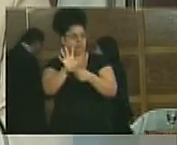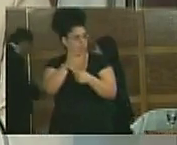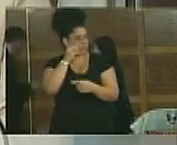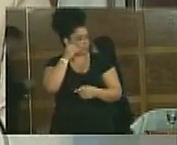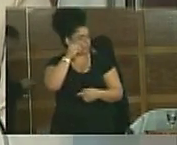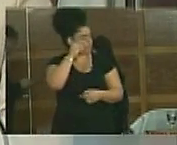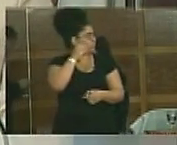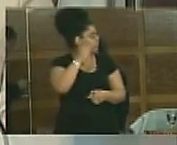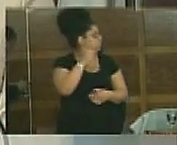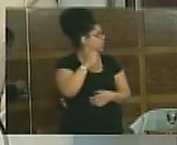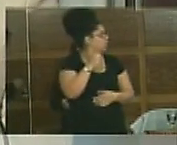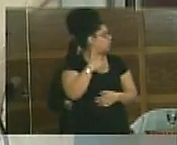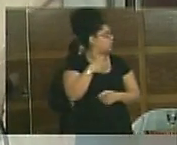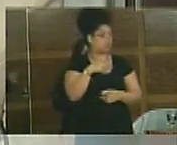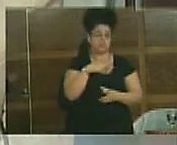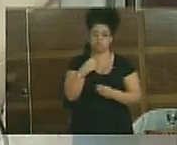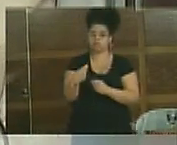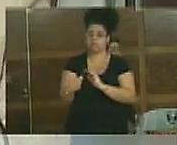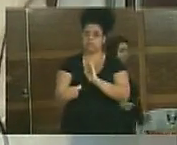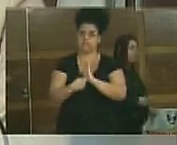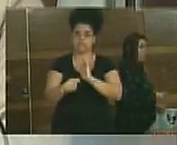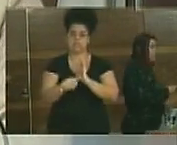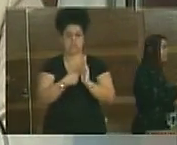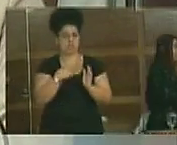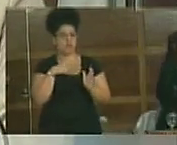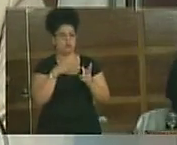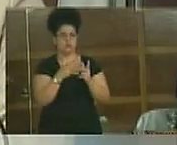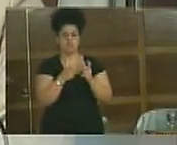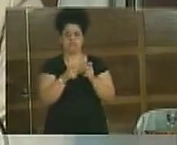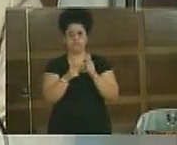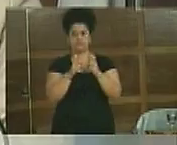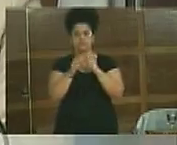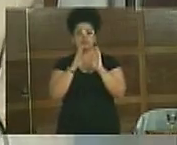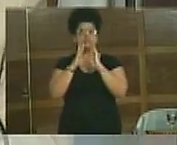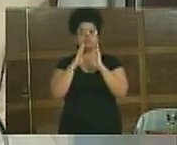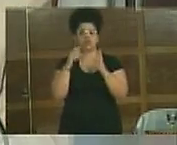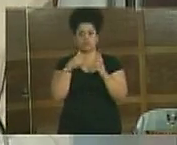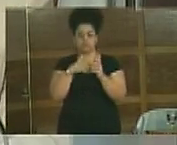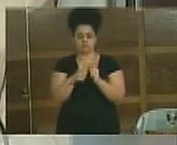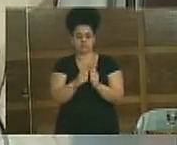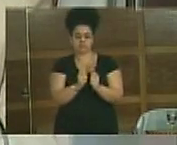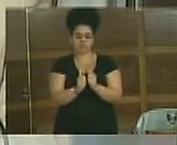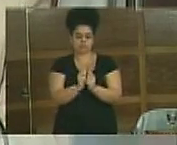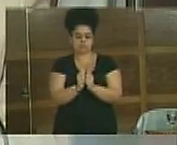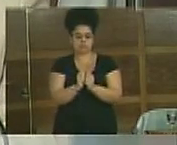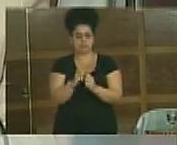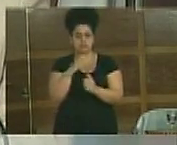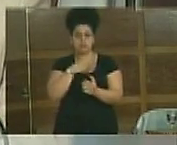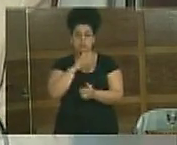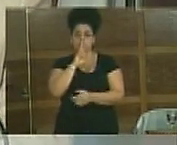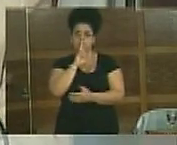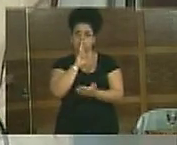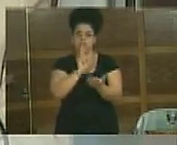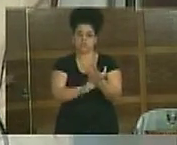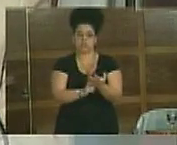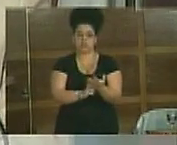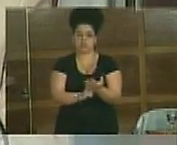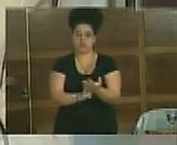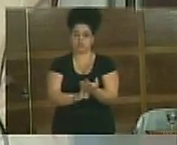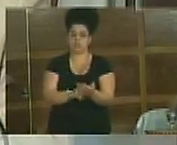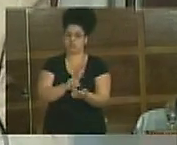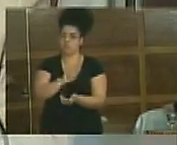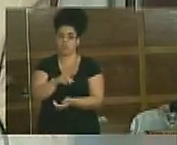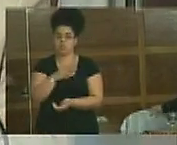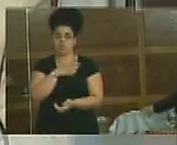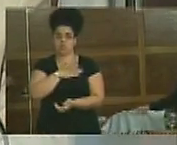até me cobro bastante, acabei de responder uma pessoa ali no meu Facebook, porque para que todos saibam, não é assessoria minha que escreve em Facebook,